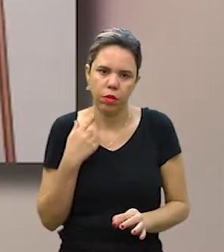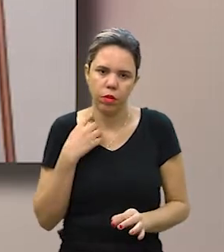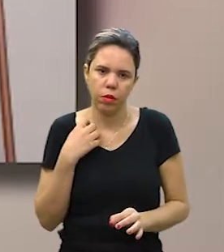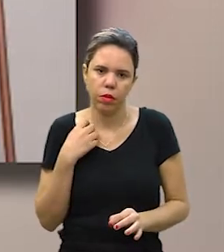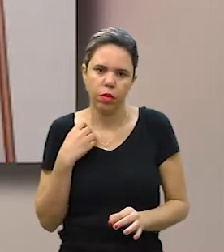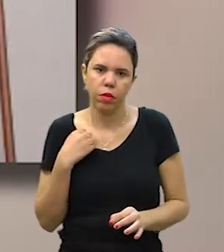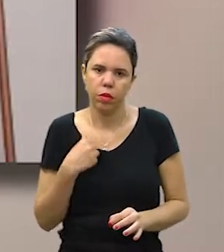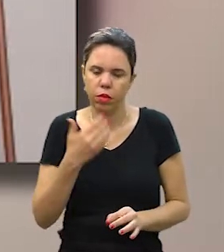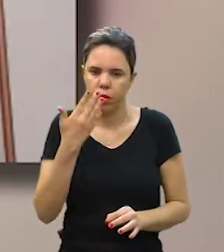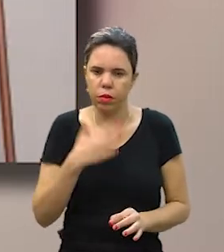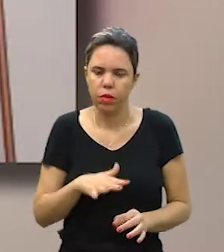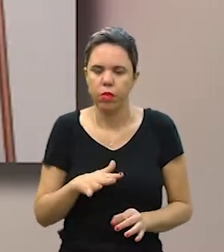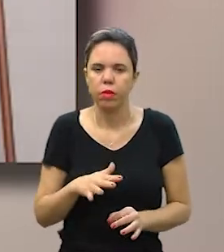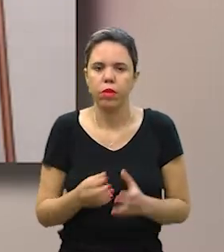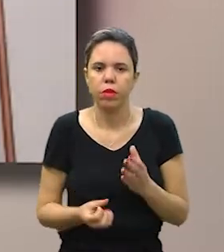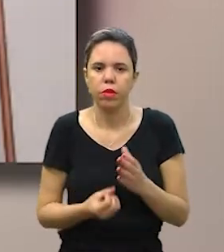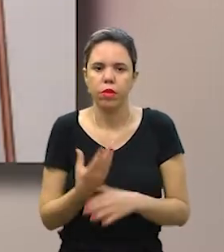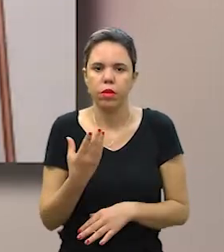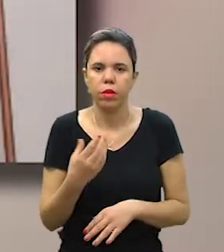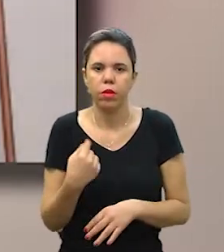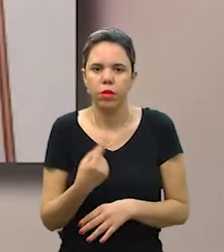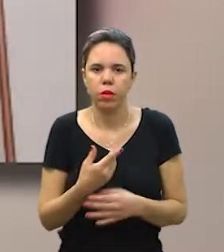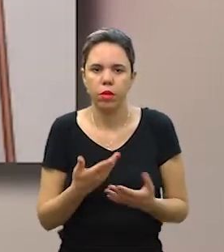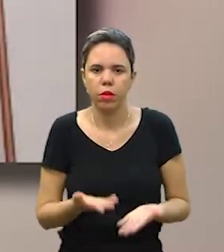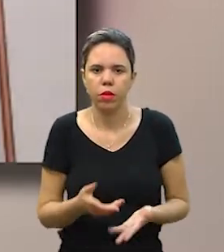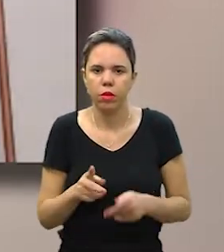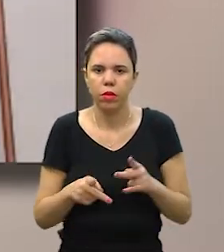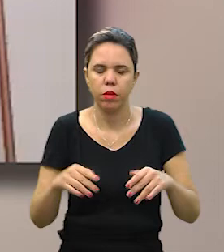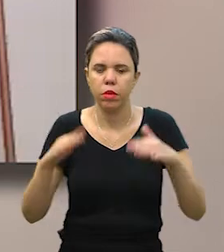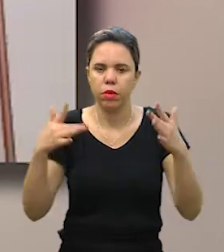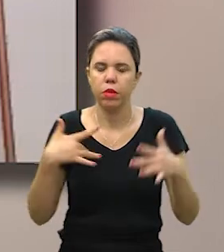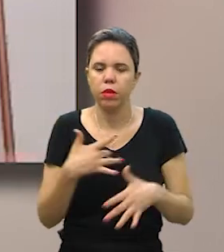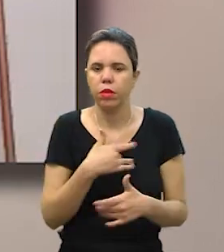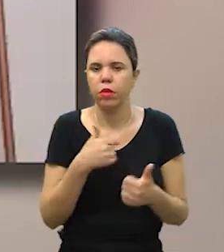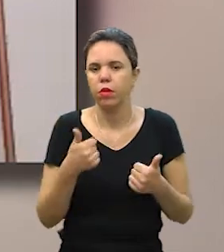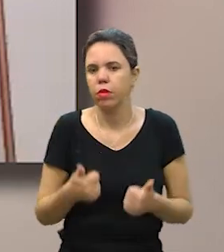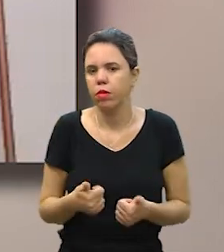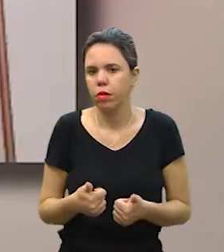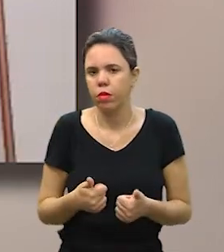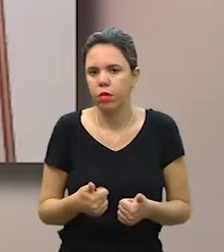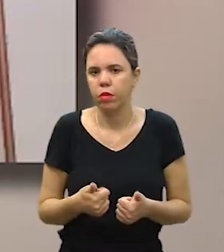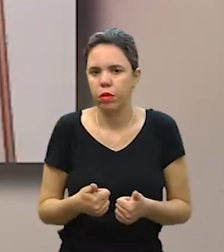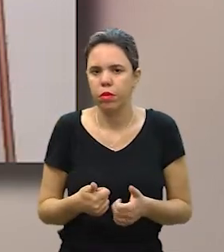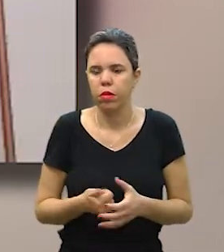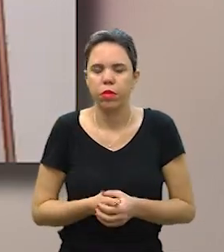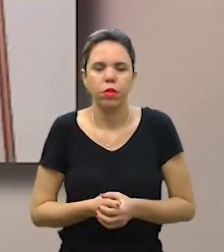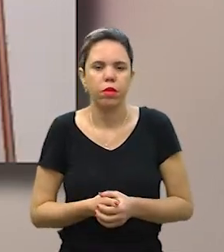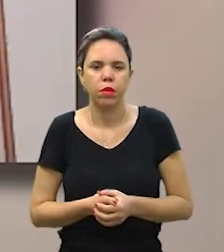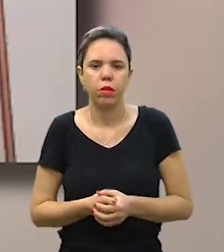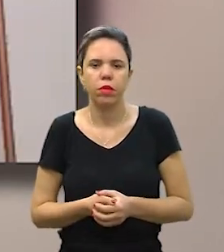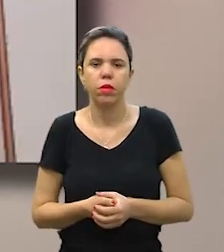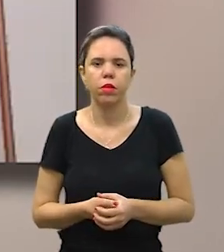esses pequenos, para formarmos adultos saudáveis, tanto